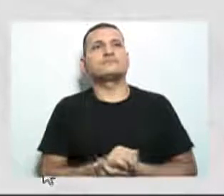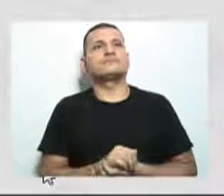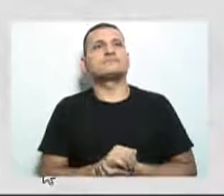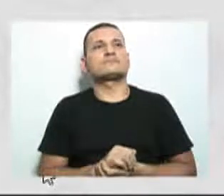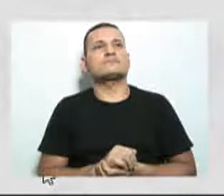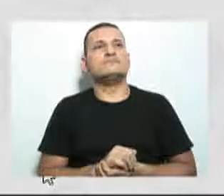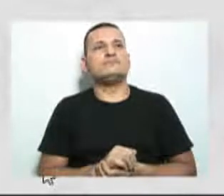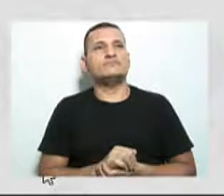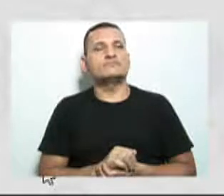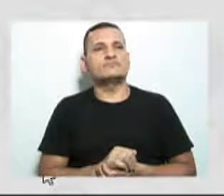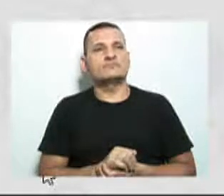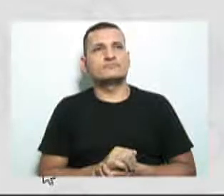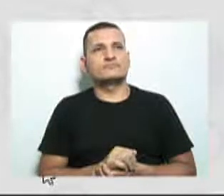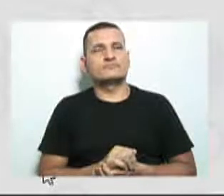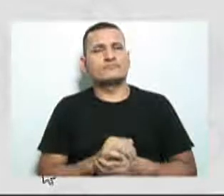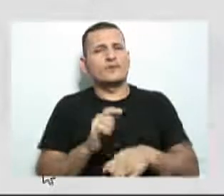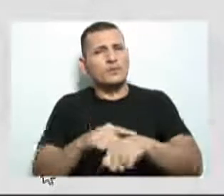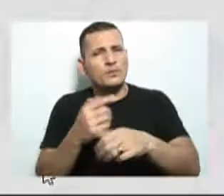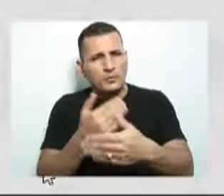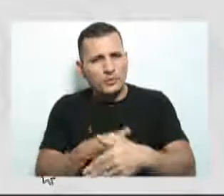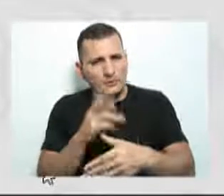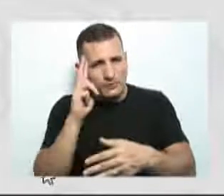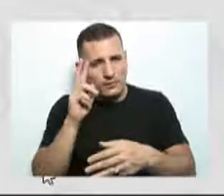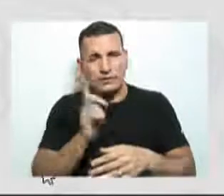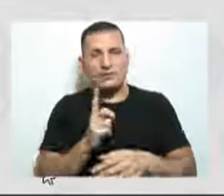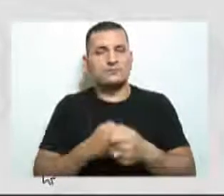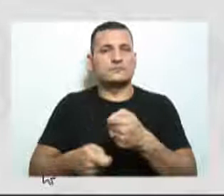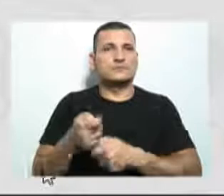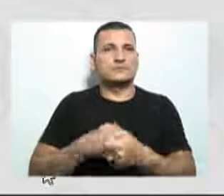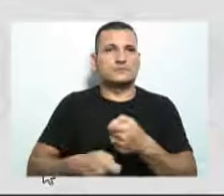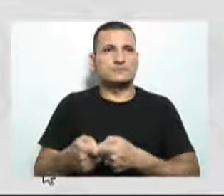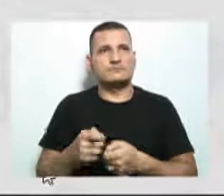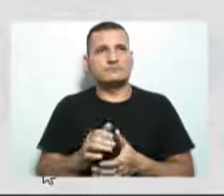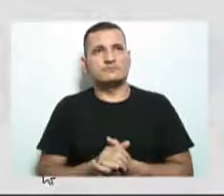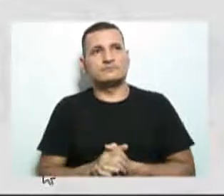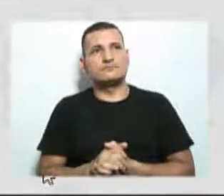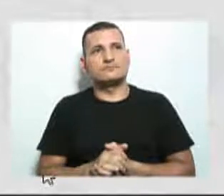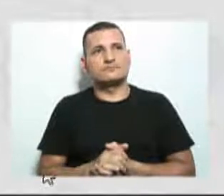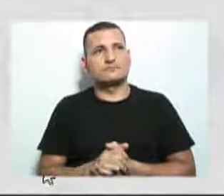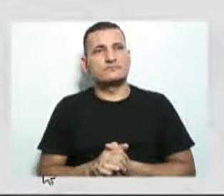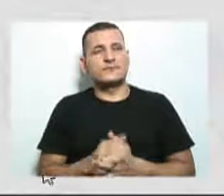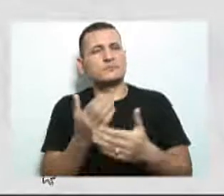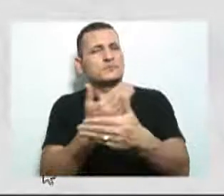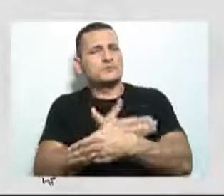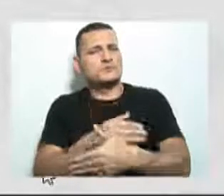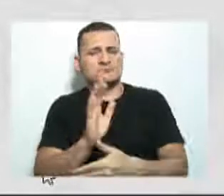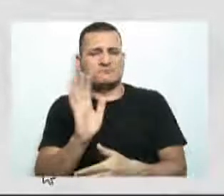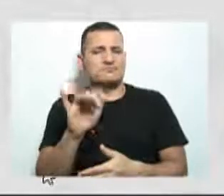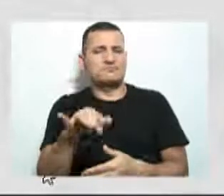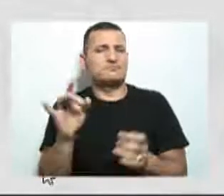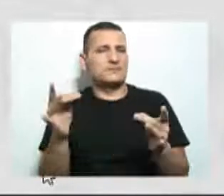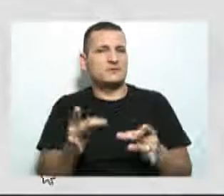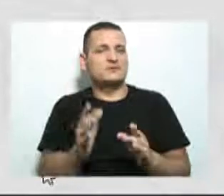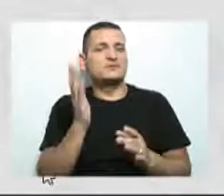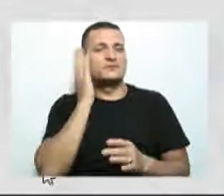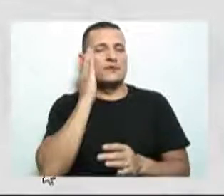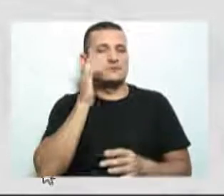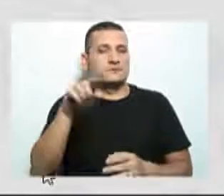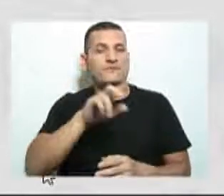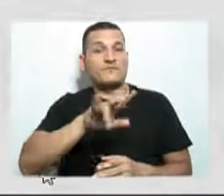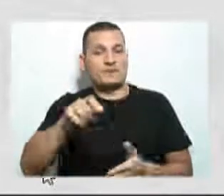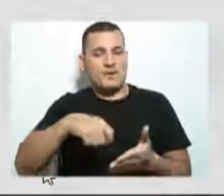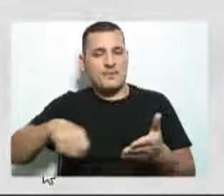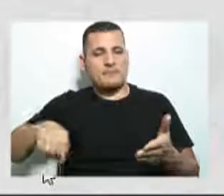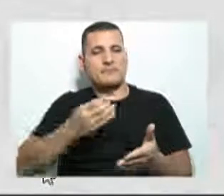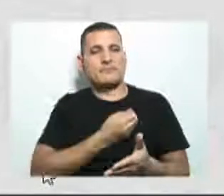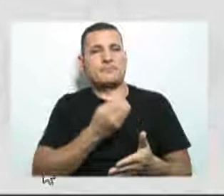Lembra para quê, professor? Para a hora da prova? Não, na hora da negociação. A prova é só ali um detalhe. Eu sei que vocês vão tirar, você vai tirar um 10 nessa